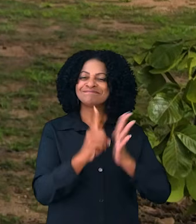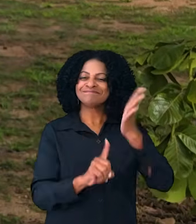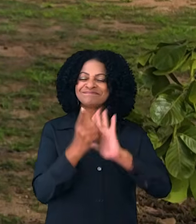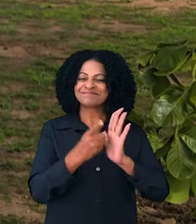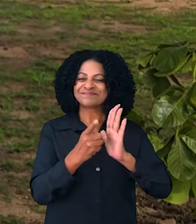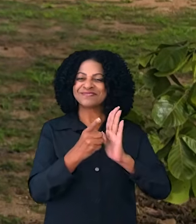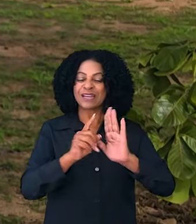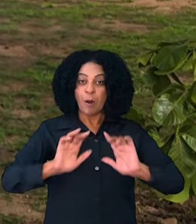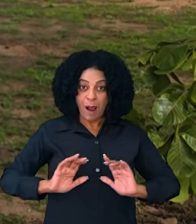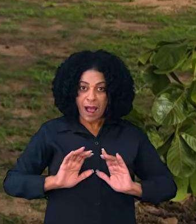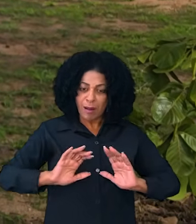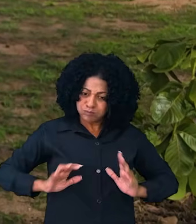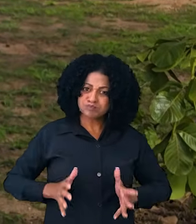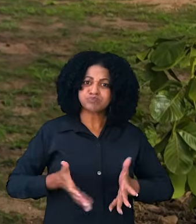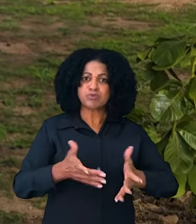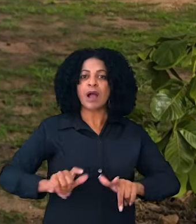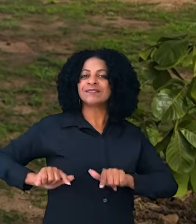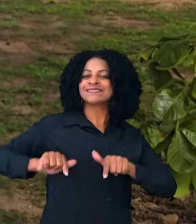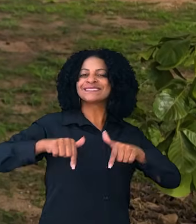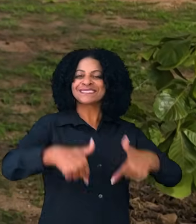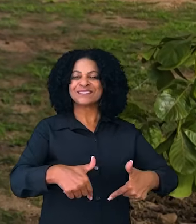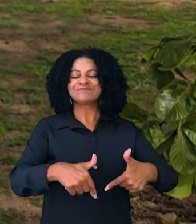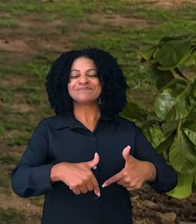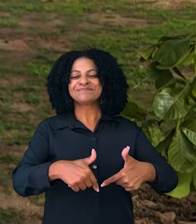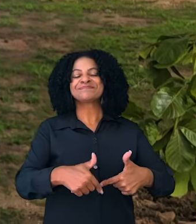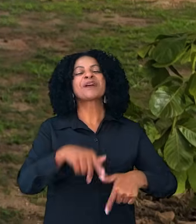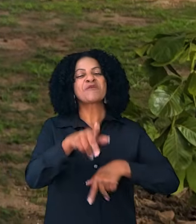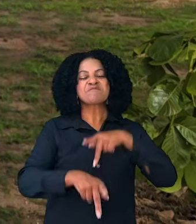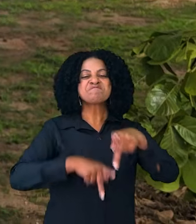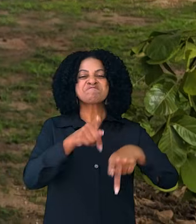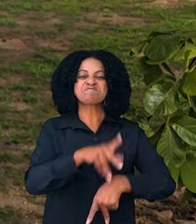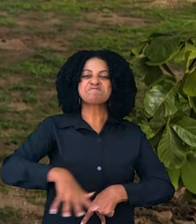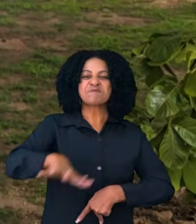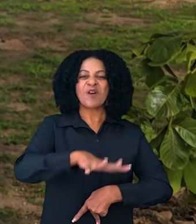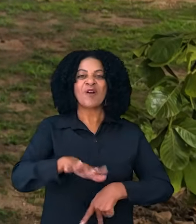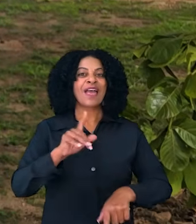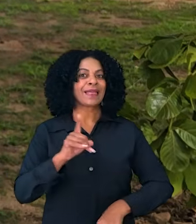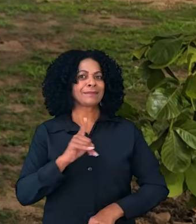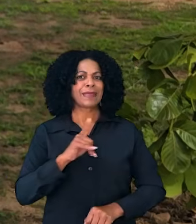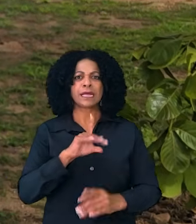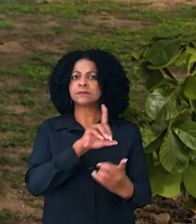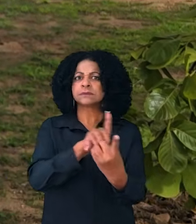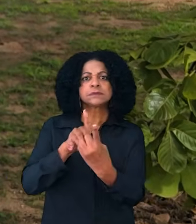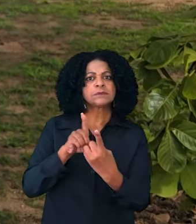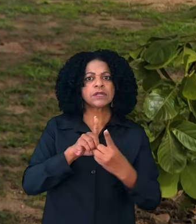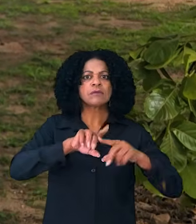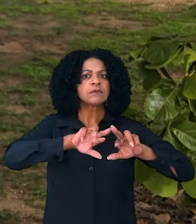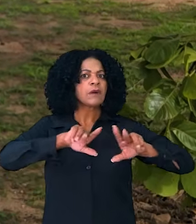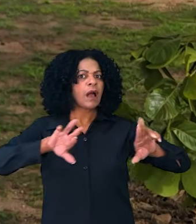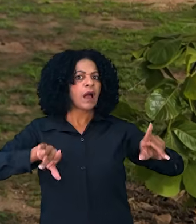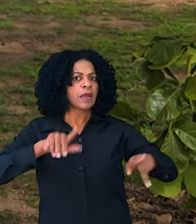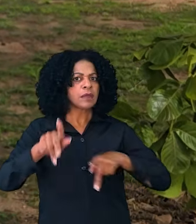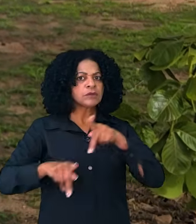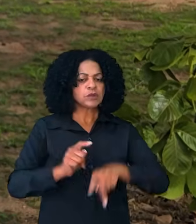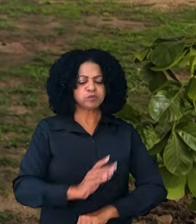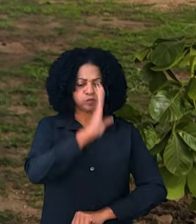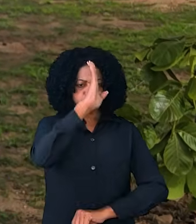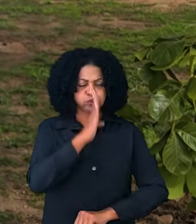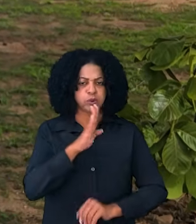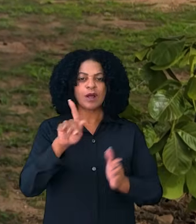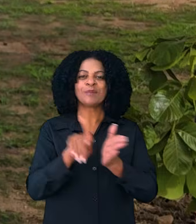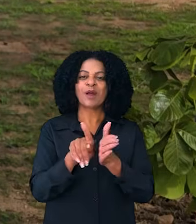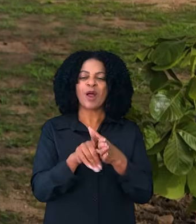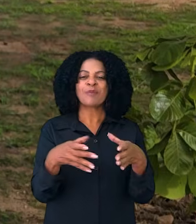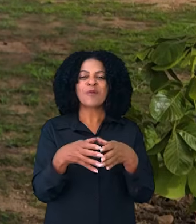Cidadania Aqui com Você, uma itinerância da Justiça do Trabalho para proporcionar uma série de atendimentos de cidadania gratuitos